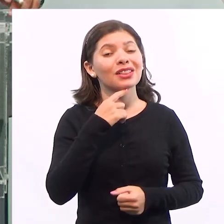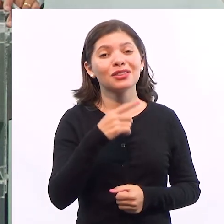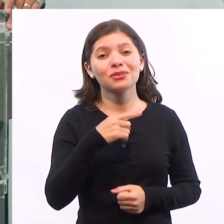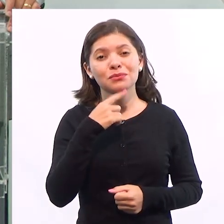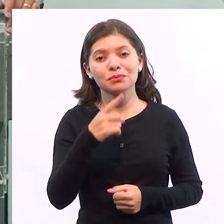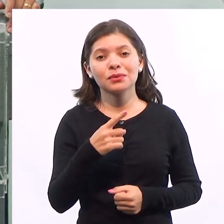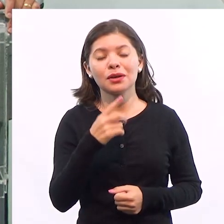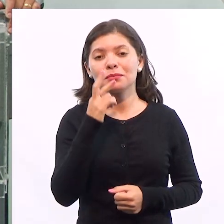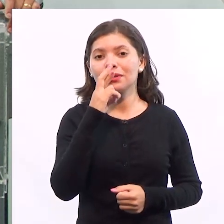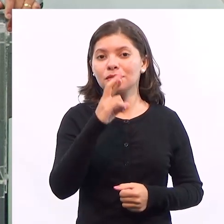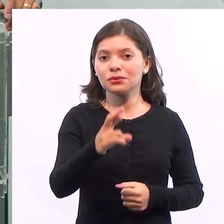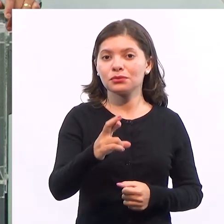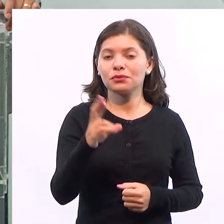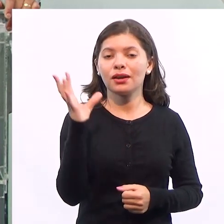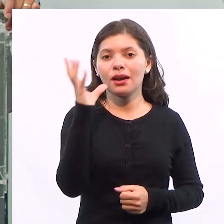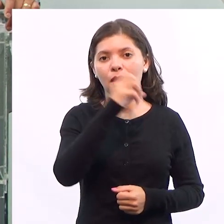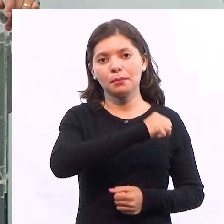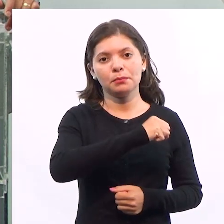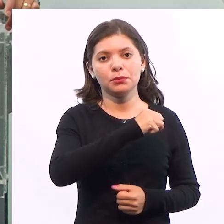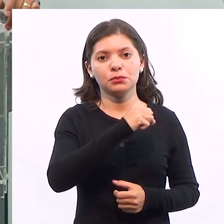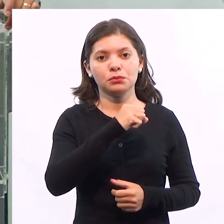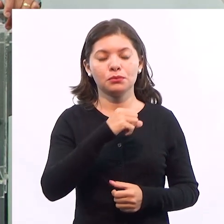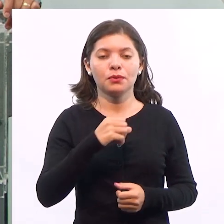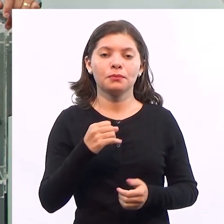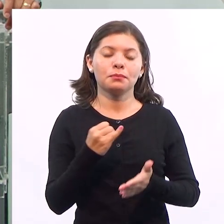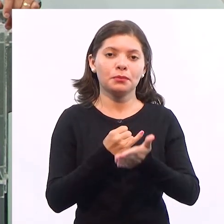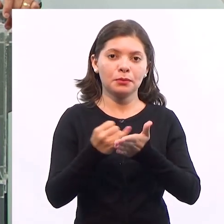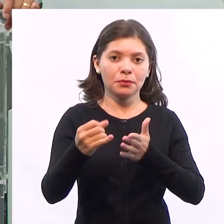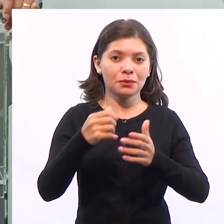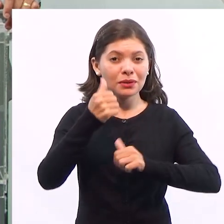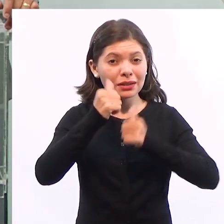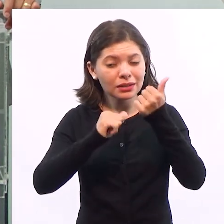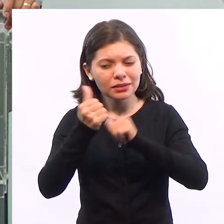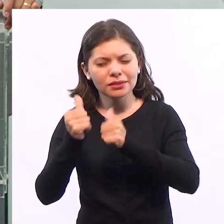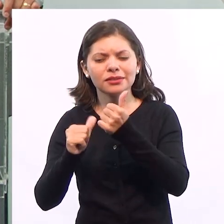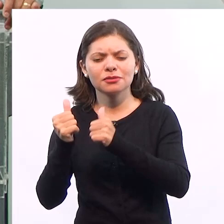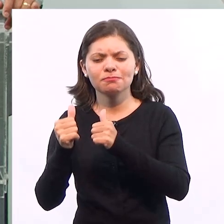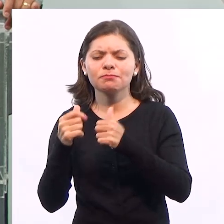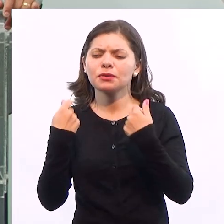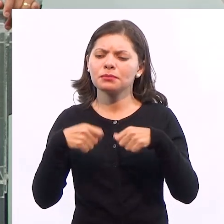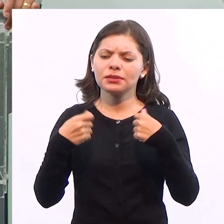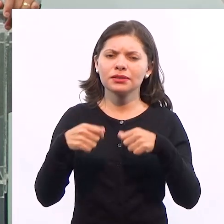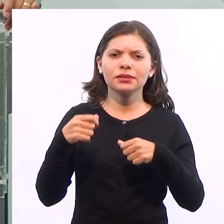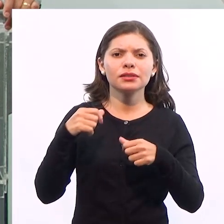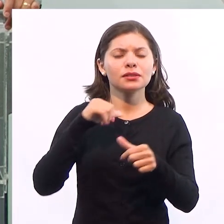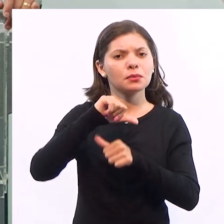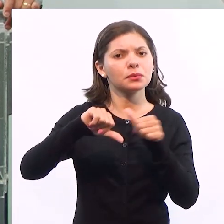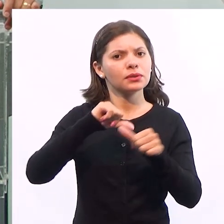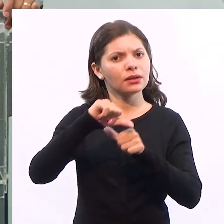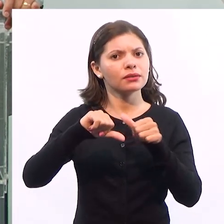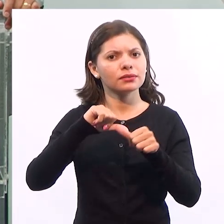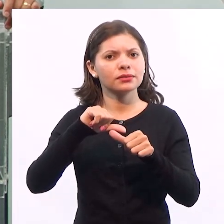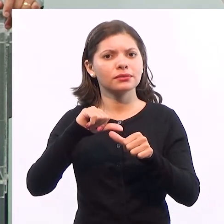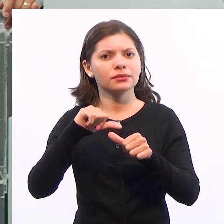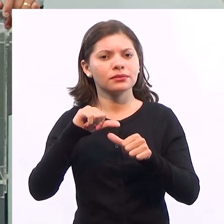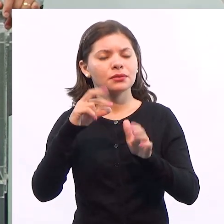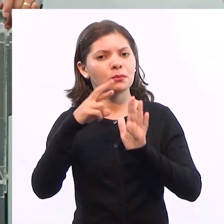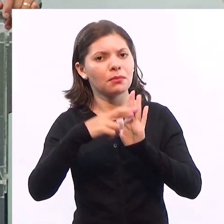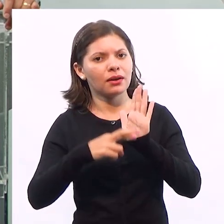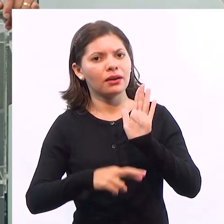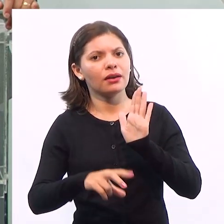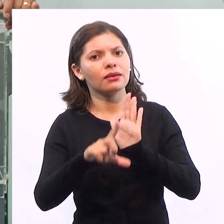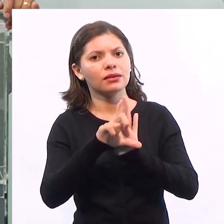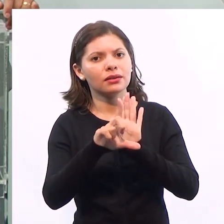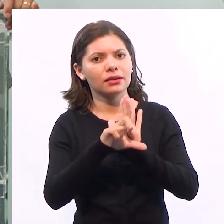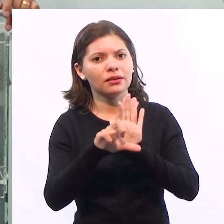uma hora para outra. Analisa-se o caso, verifica se é o caso de alterar uma lei, uma regra, tá? E se for realmente,